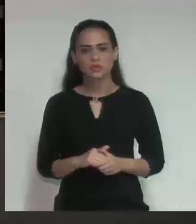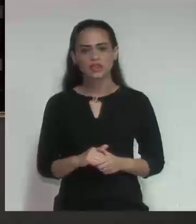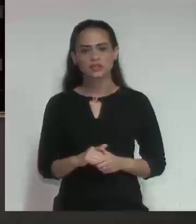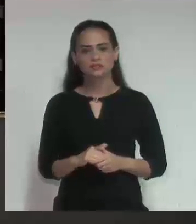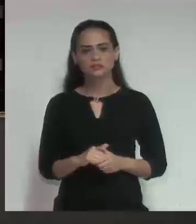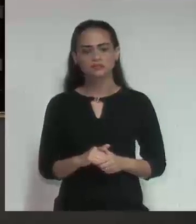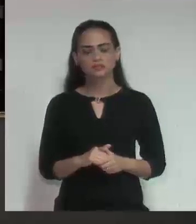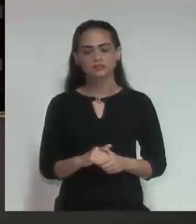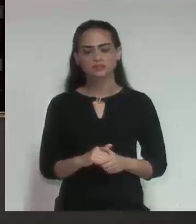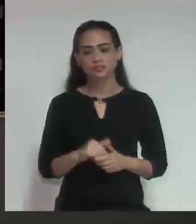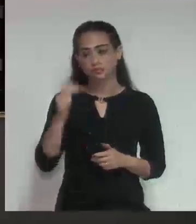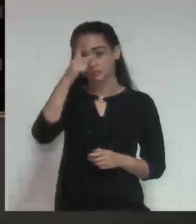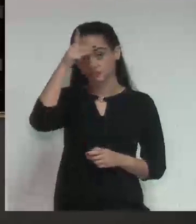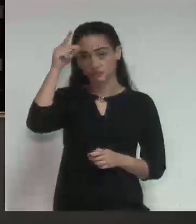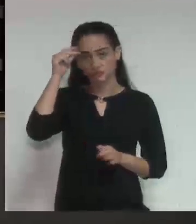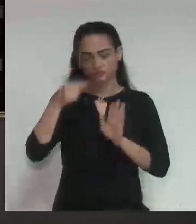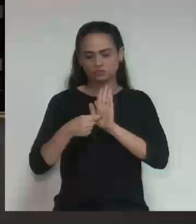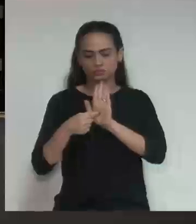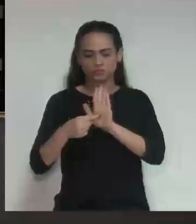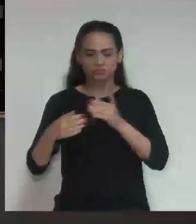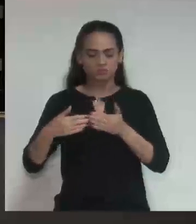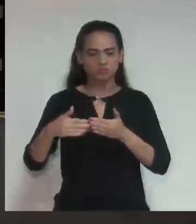Expediente apresentado pelo Prefeito Municipal.